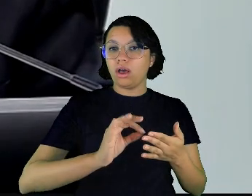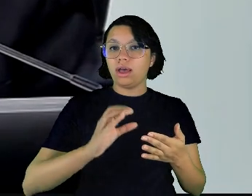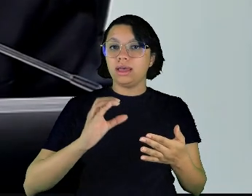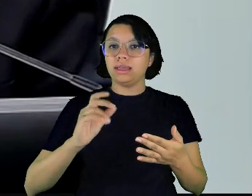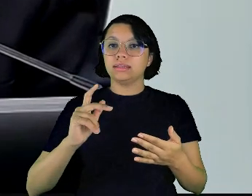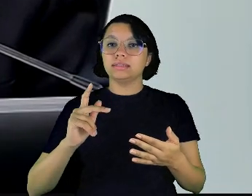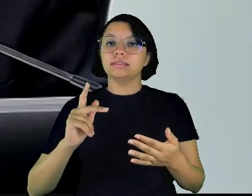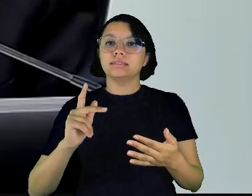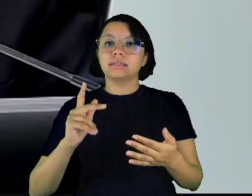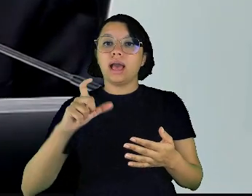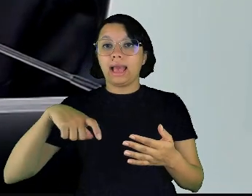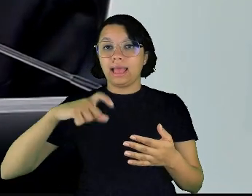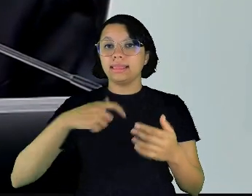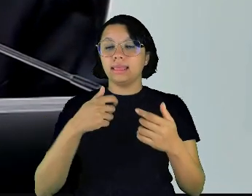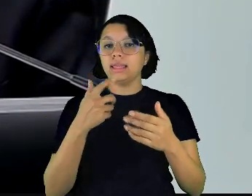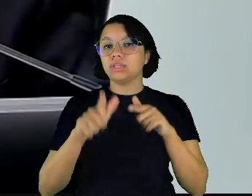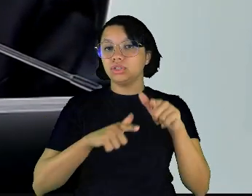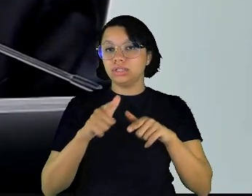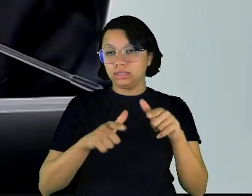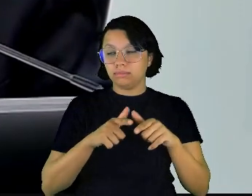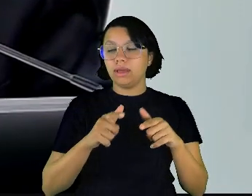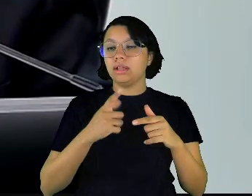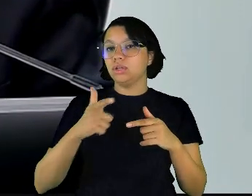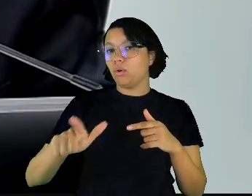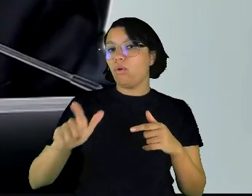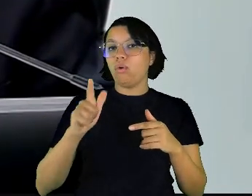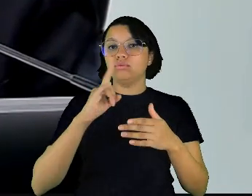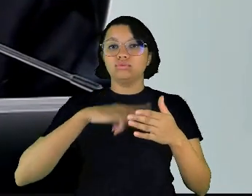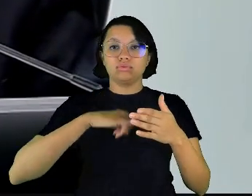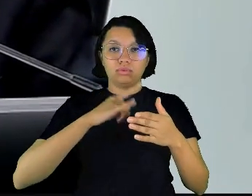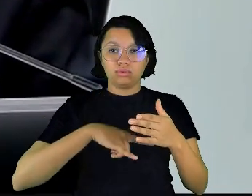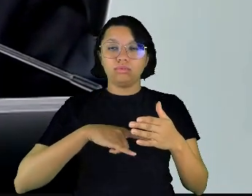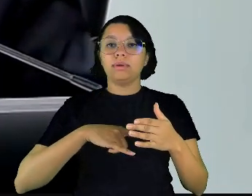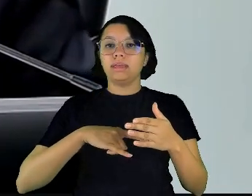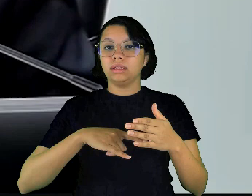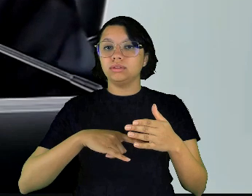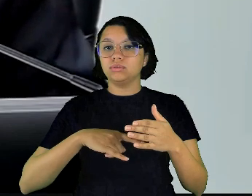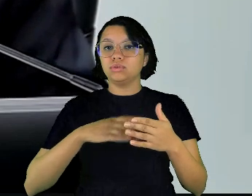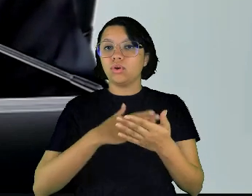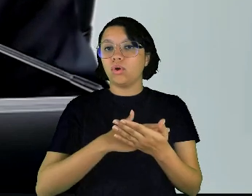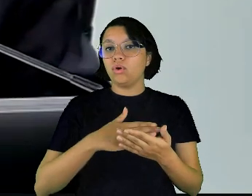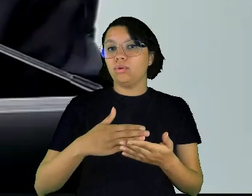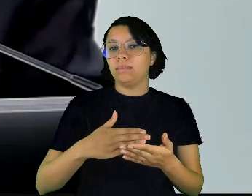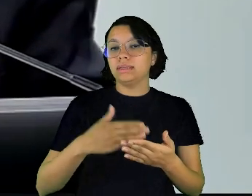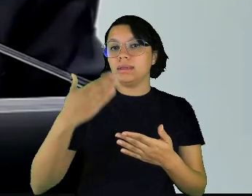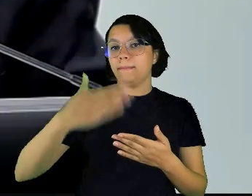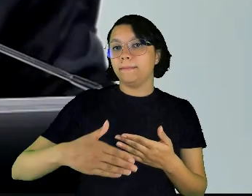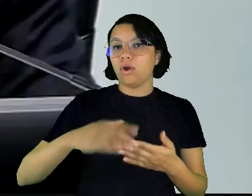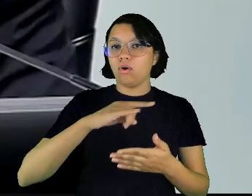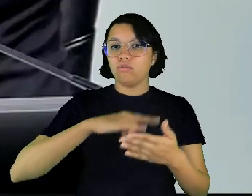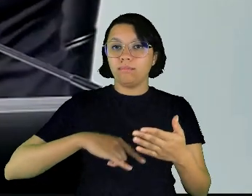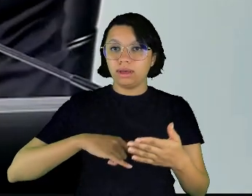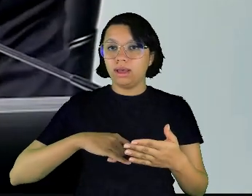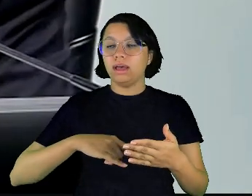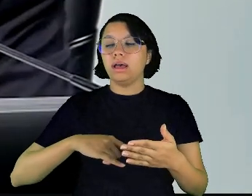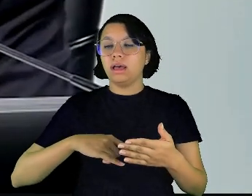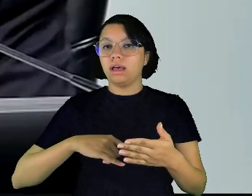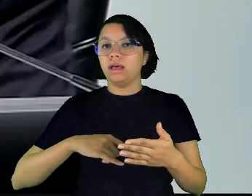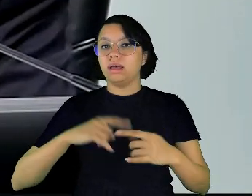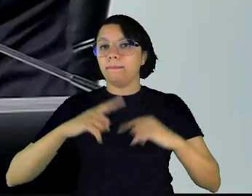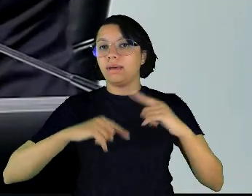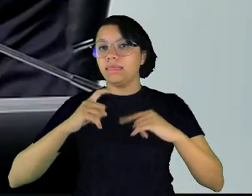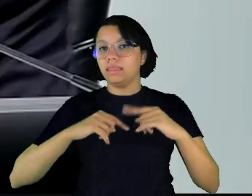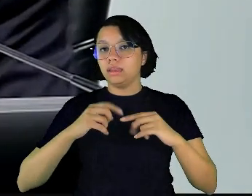demais documentos dela decorrentes, constitui início de prova material para fins de conhecimento de tempo de serviço.